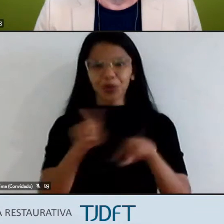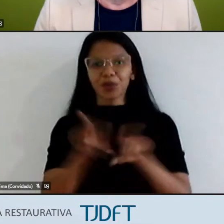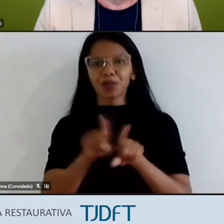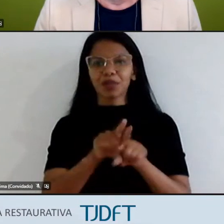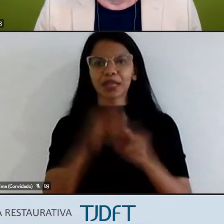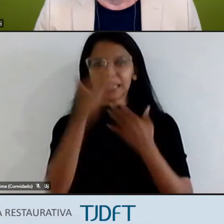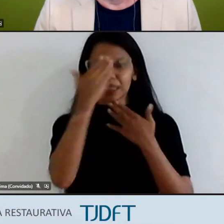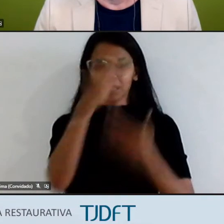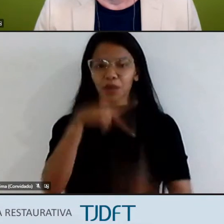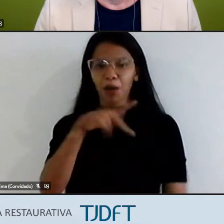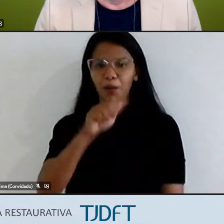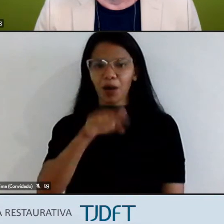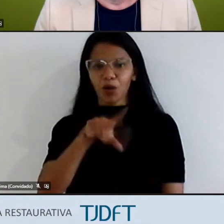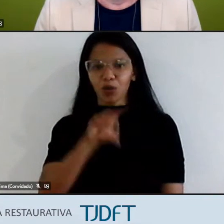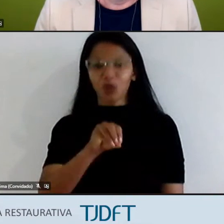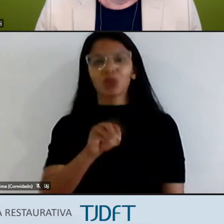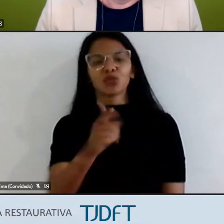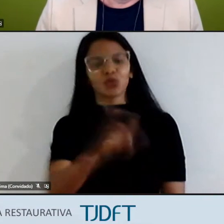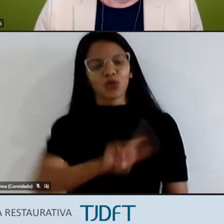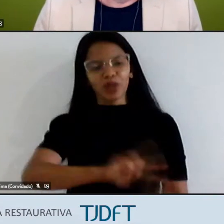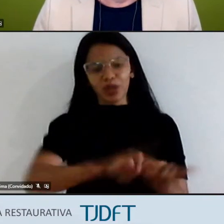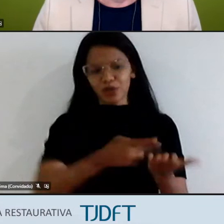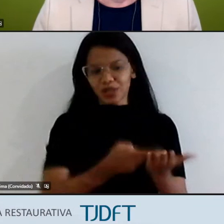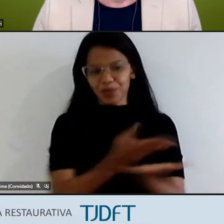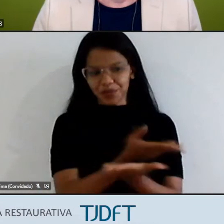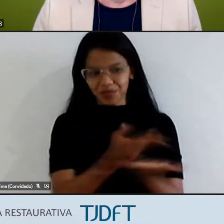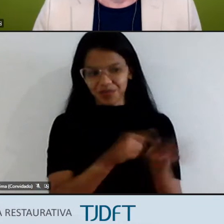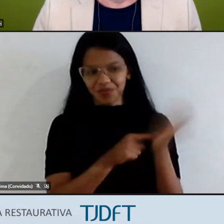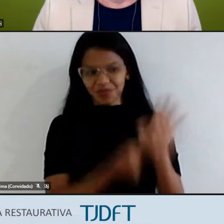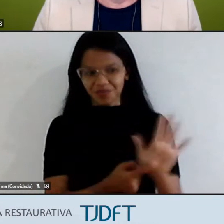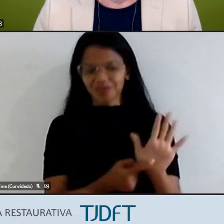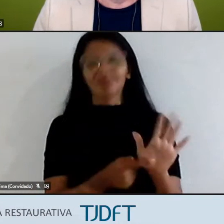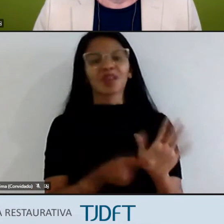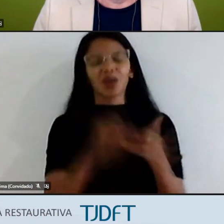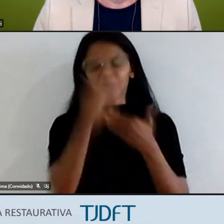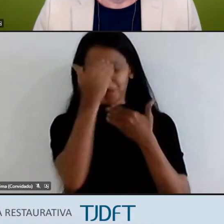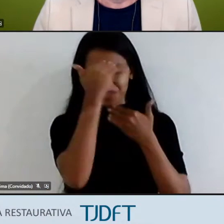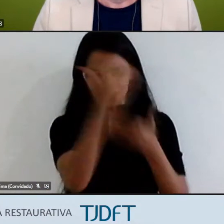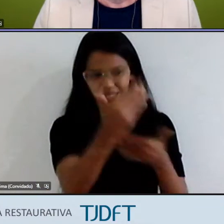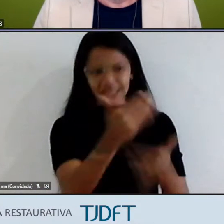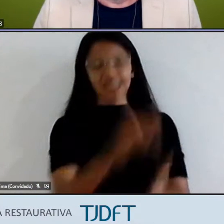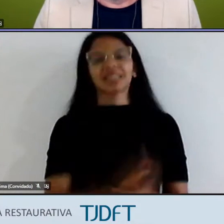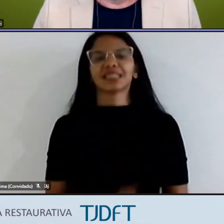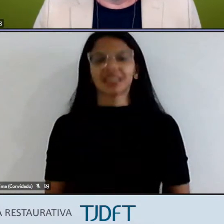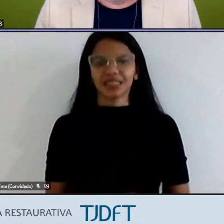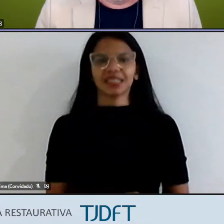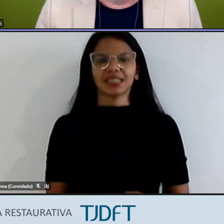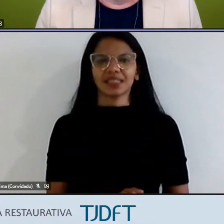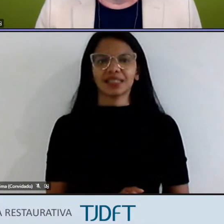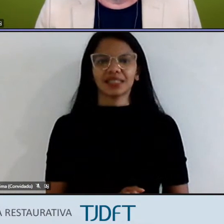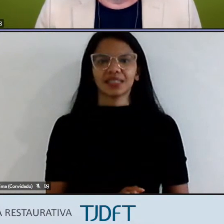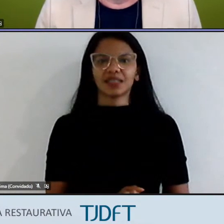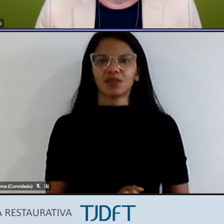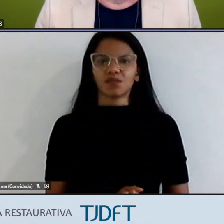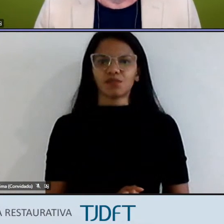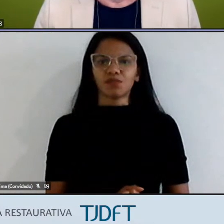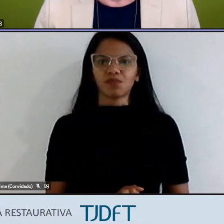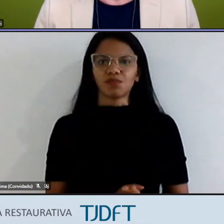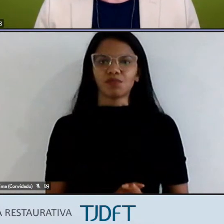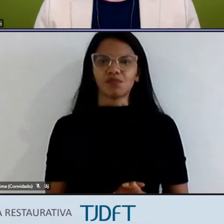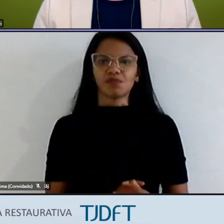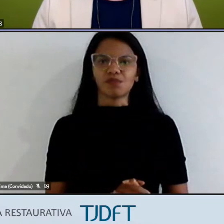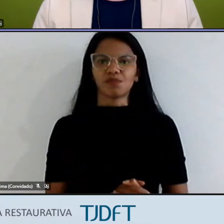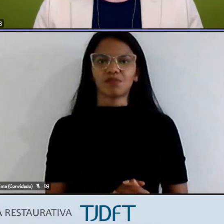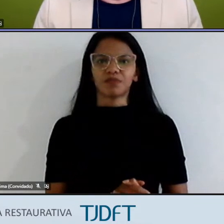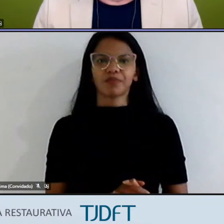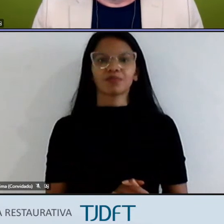mais uma vez realizou a tradução da exposição. Muito obrigada. Deixa eu traduzir, por favor, para